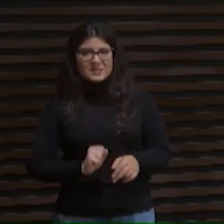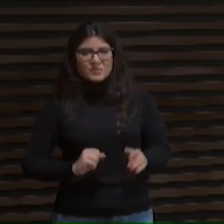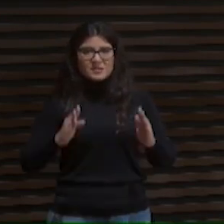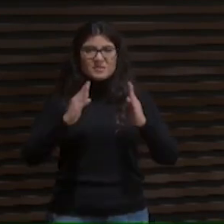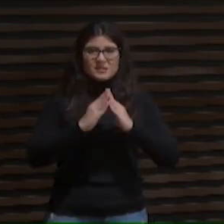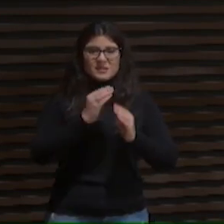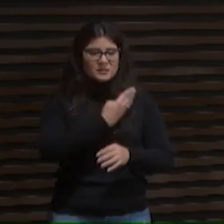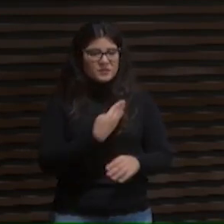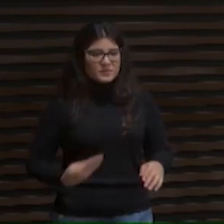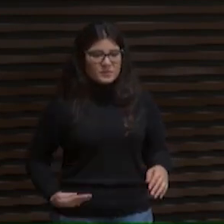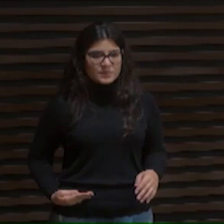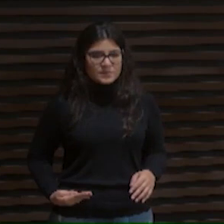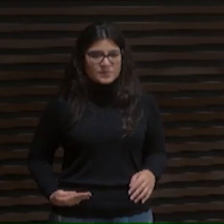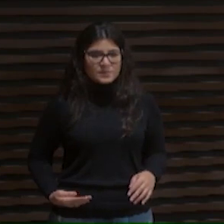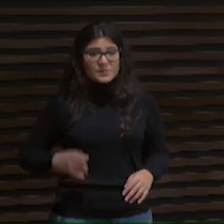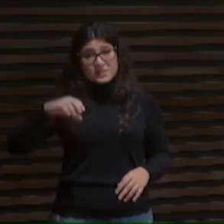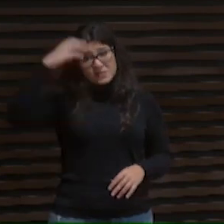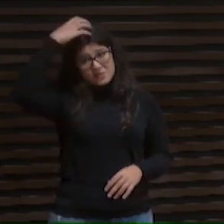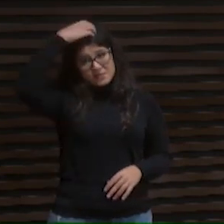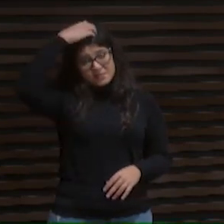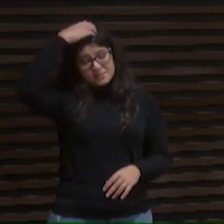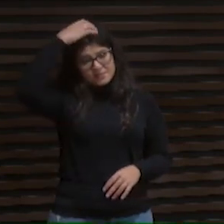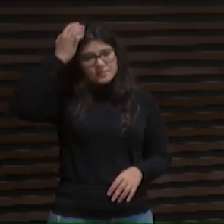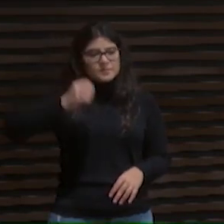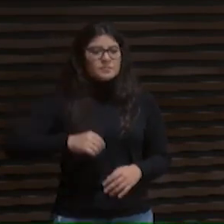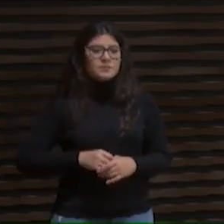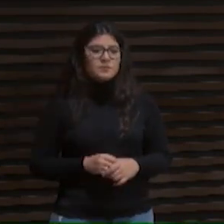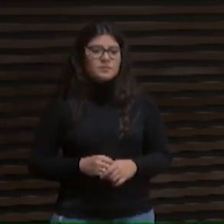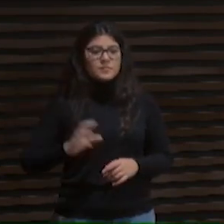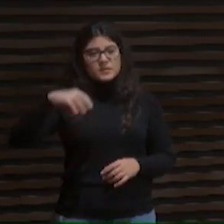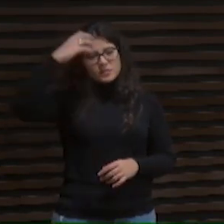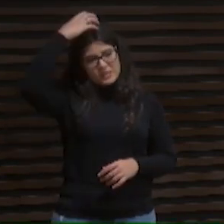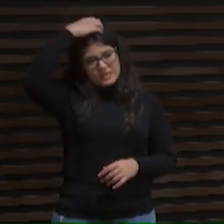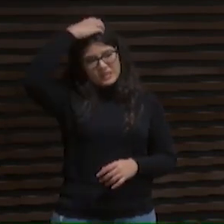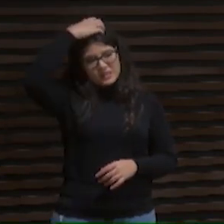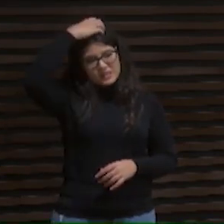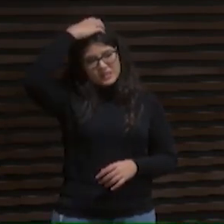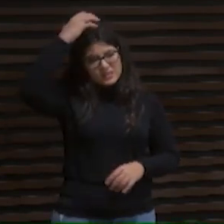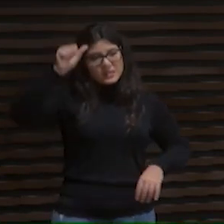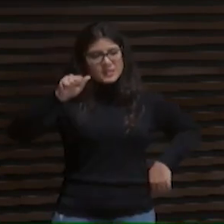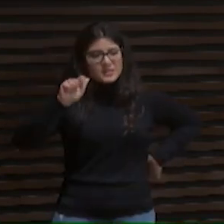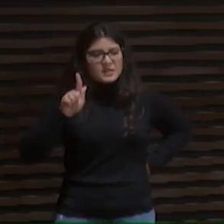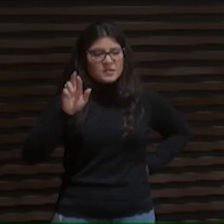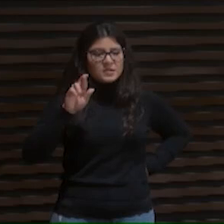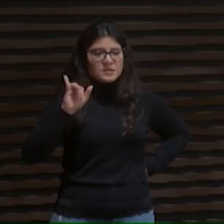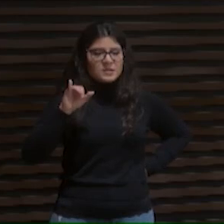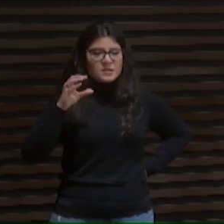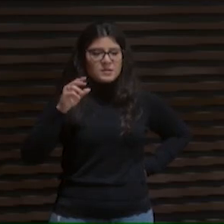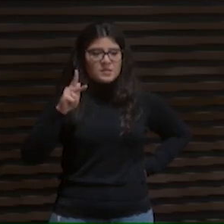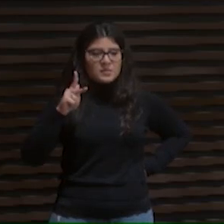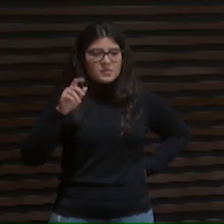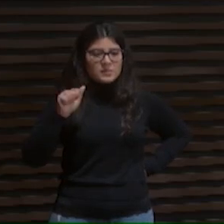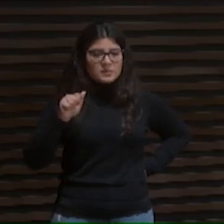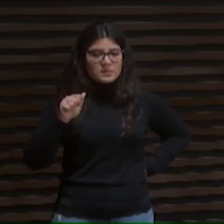a governadores, ao rei, inclusive ao rei Agripa, que era neto do Herodes, aquele